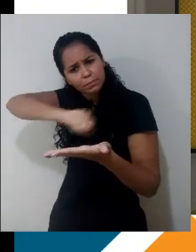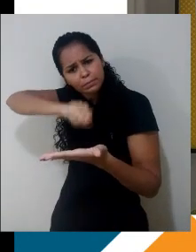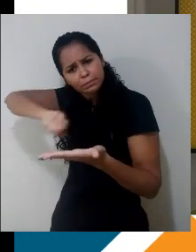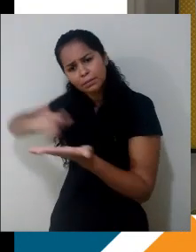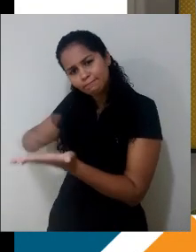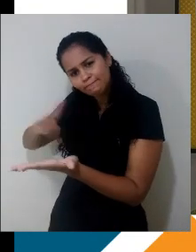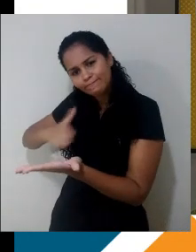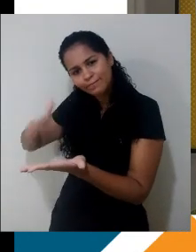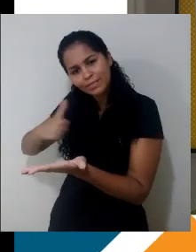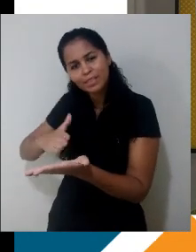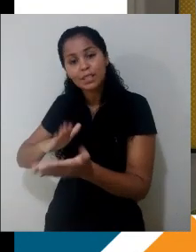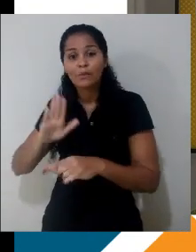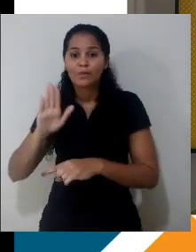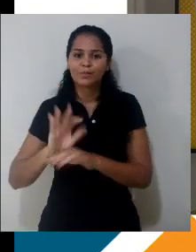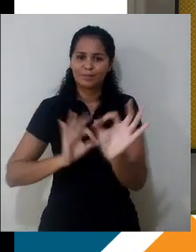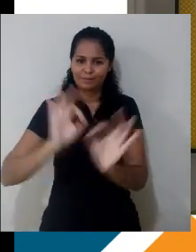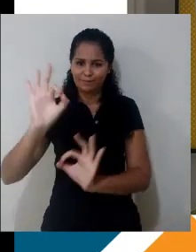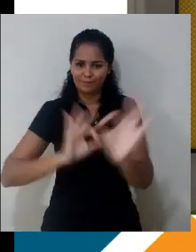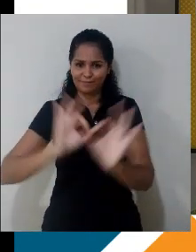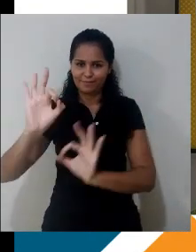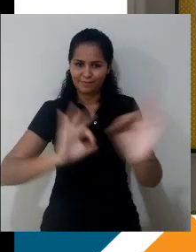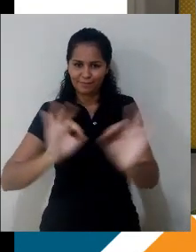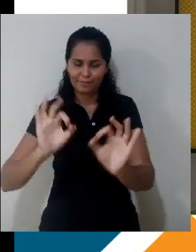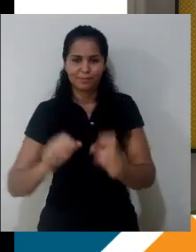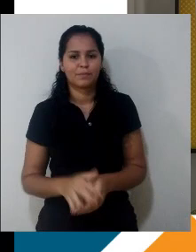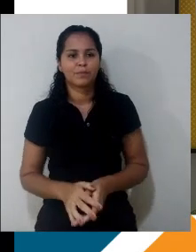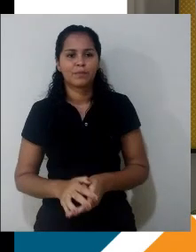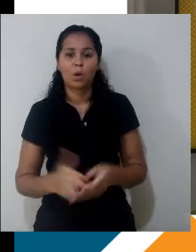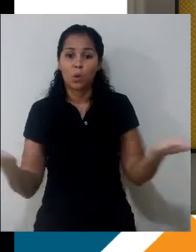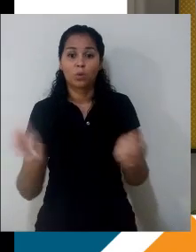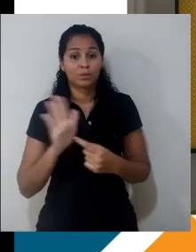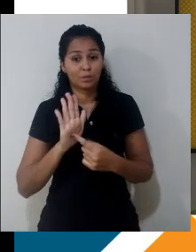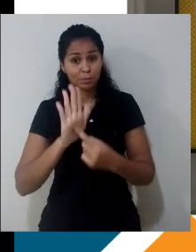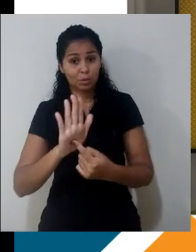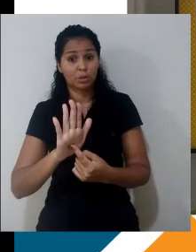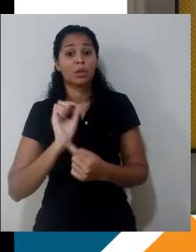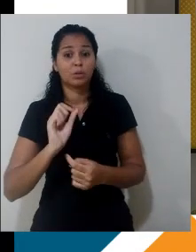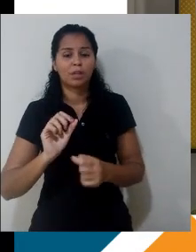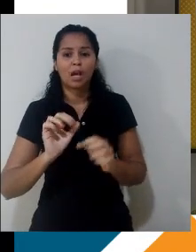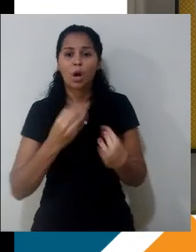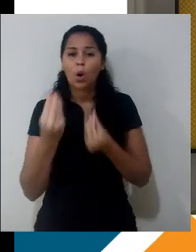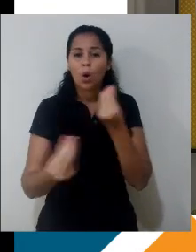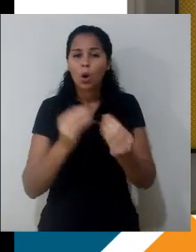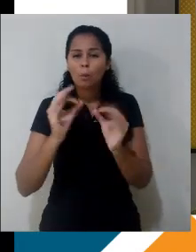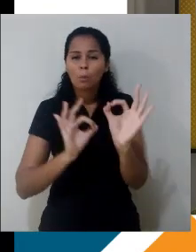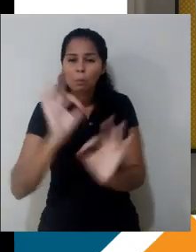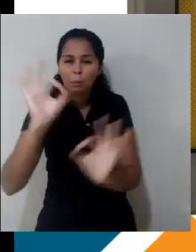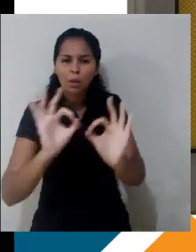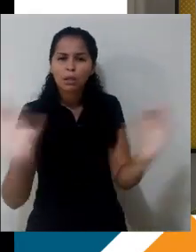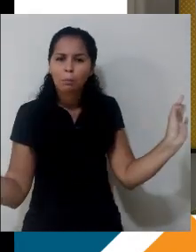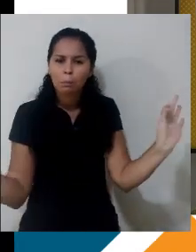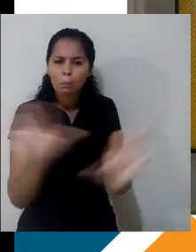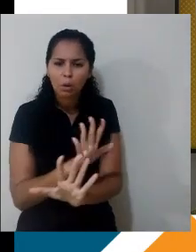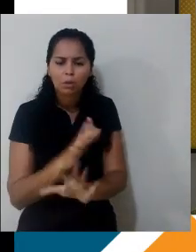vocês para ajudar nessa organização. Eu trouxe aqui para vocês o modelo desse plano preenchido por alguém, por uma